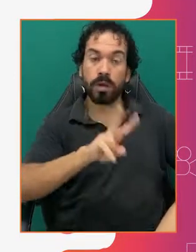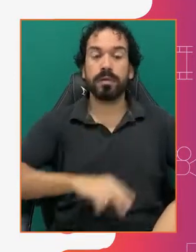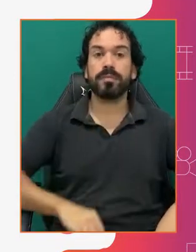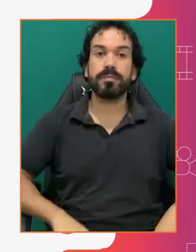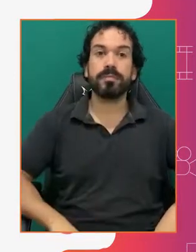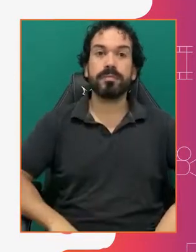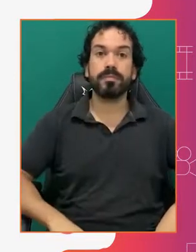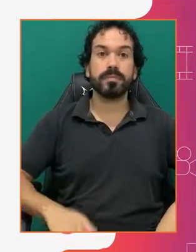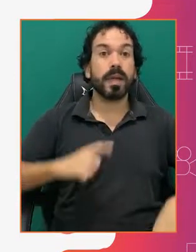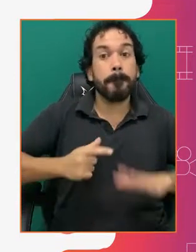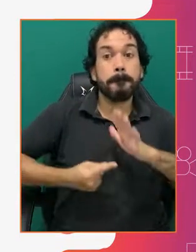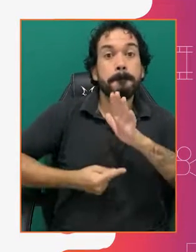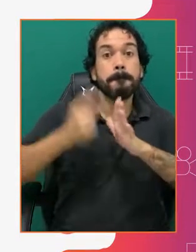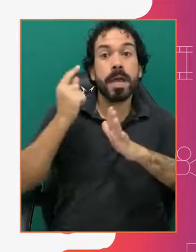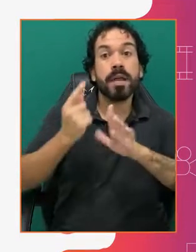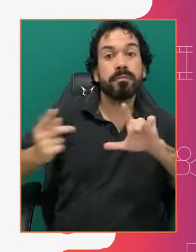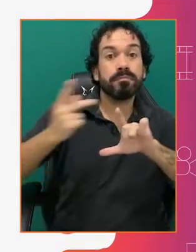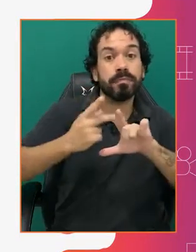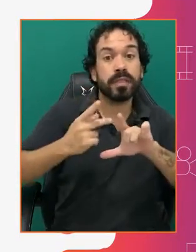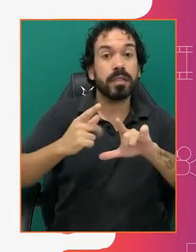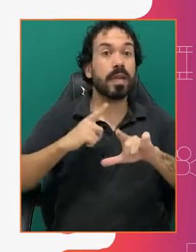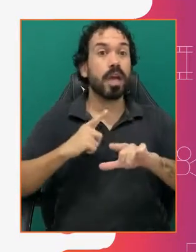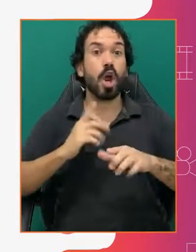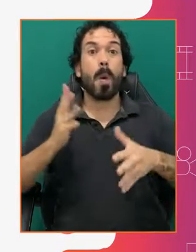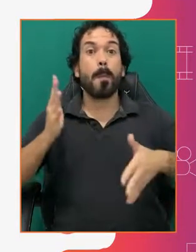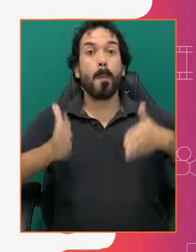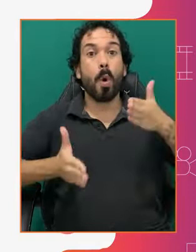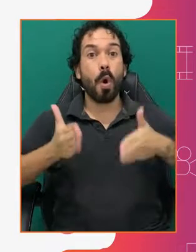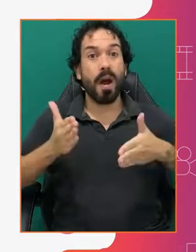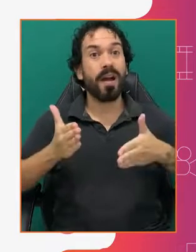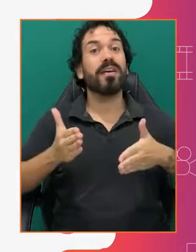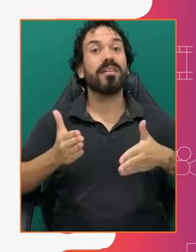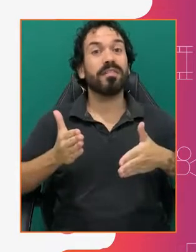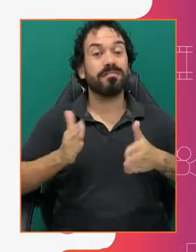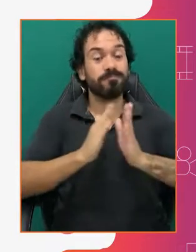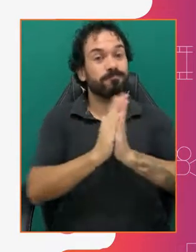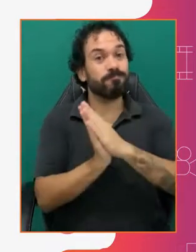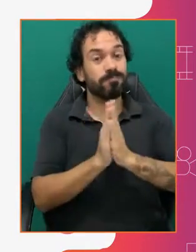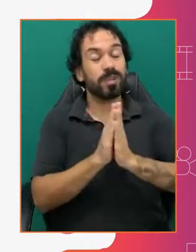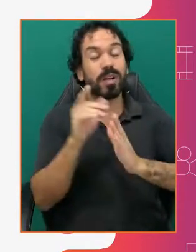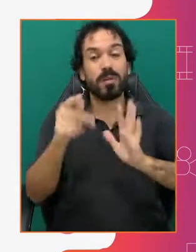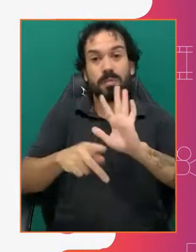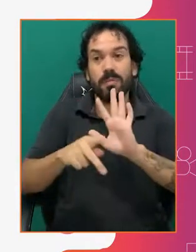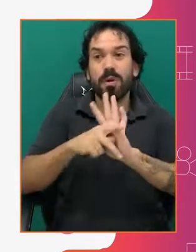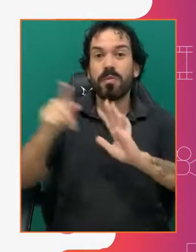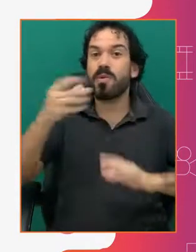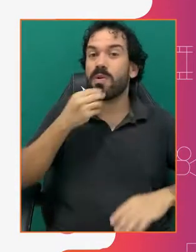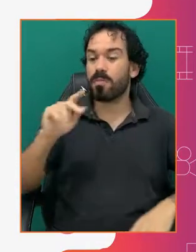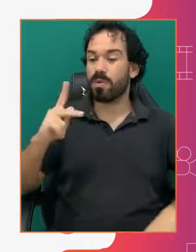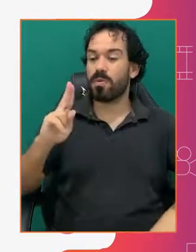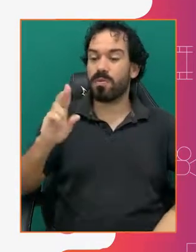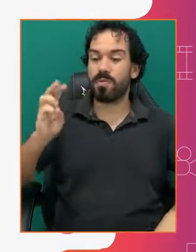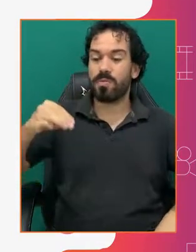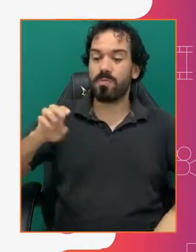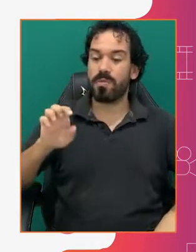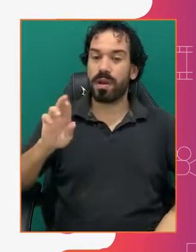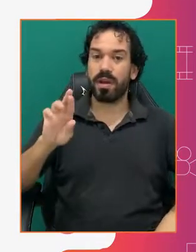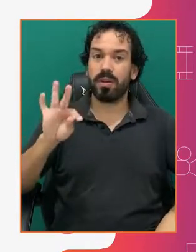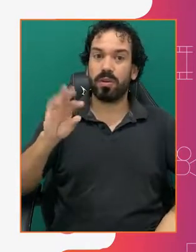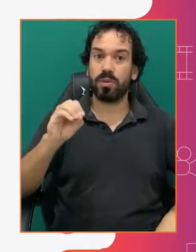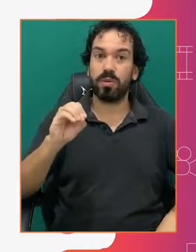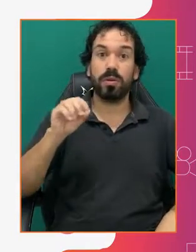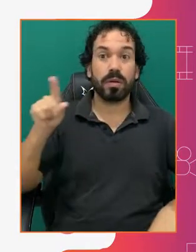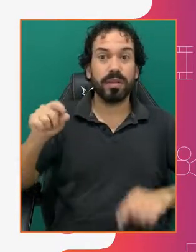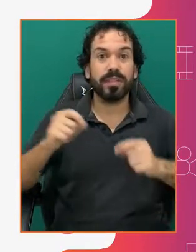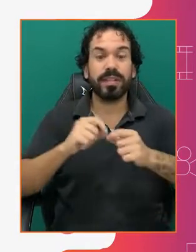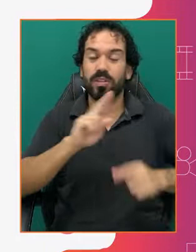1942, temos a primeira animação com bonecos, dirigida pelo cineasta Humberto Mauro, que é o